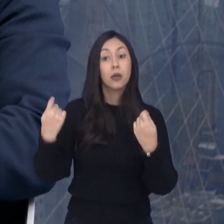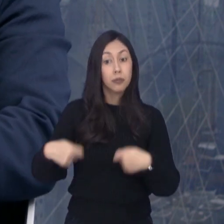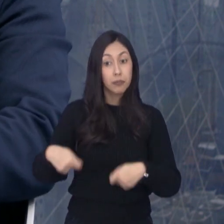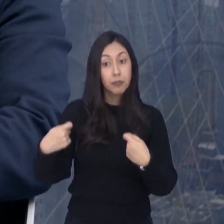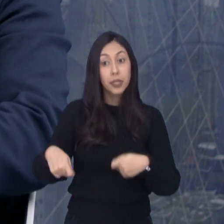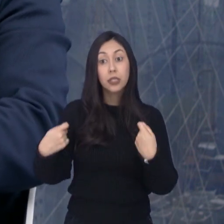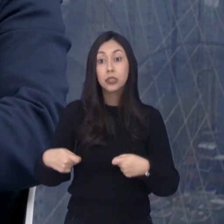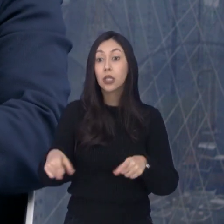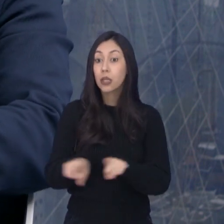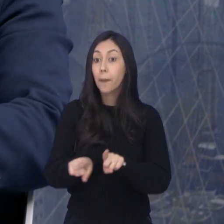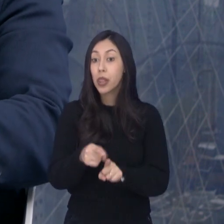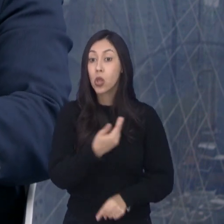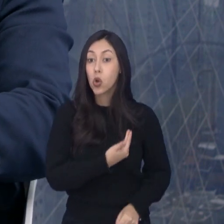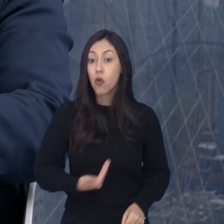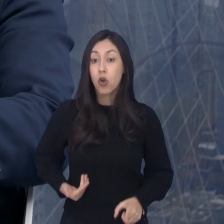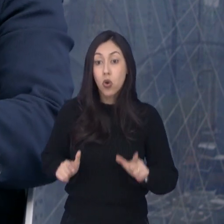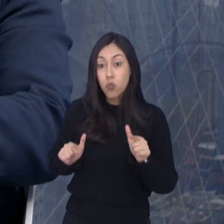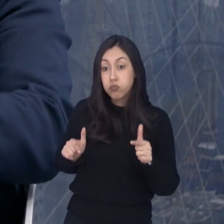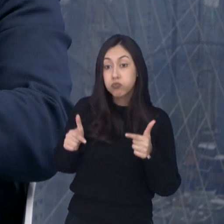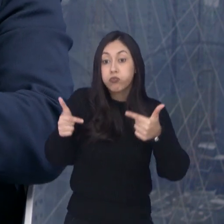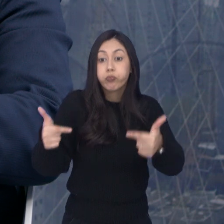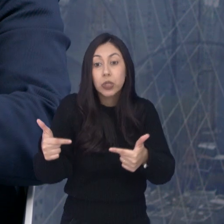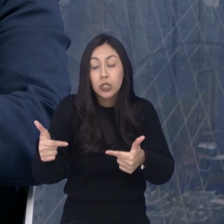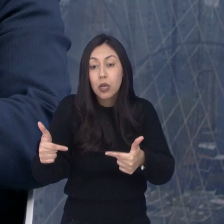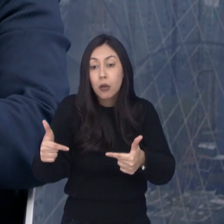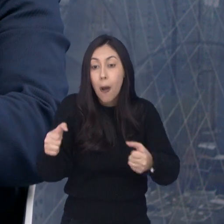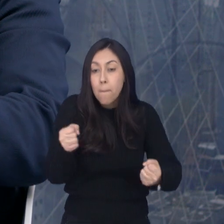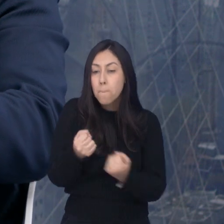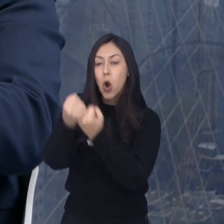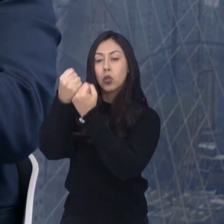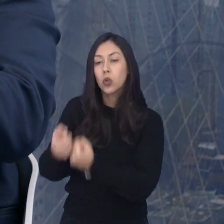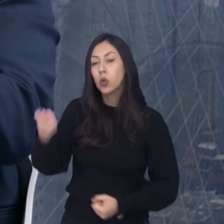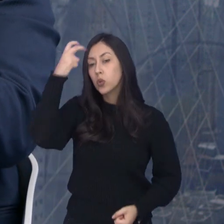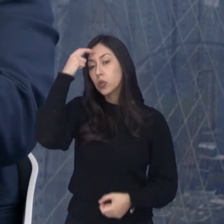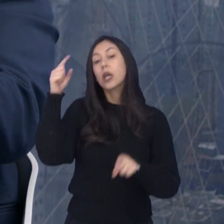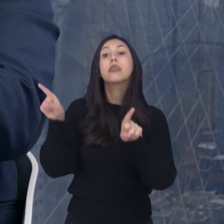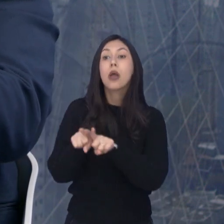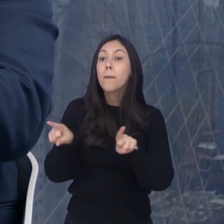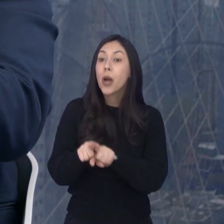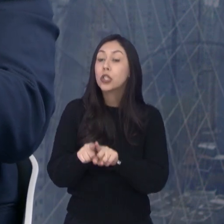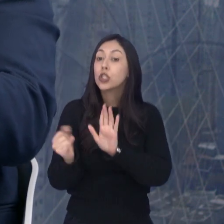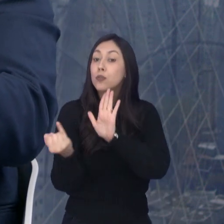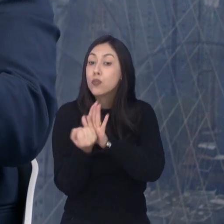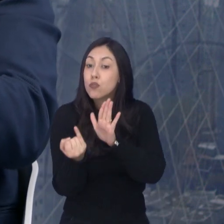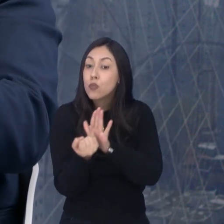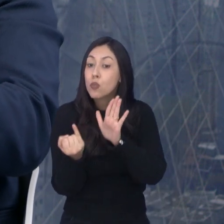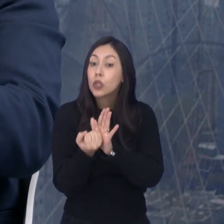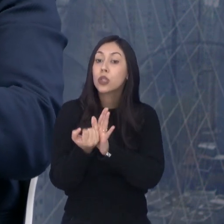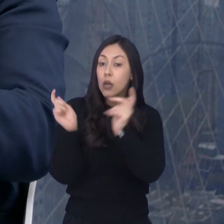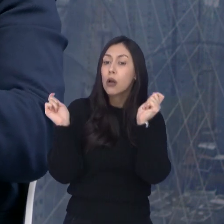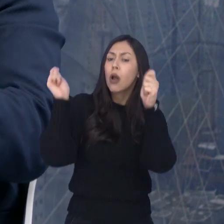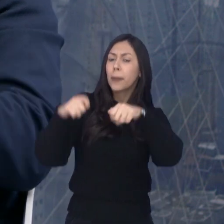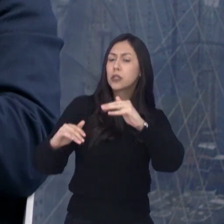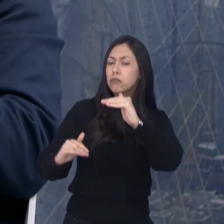gente tenha políticas públicas, não só de incentivo à cultura, como também tributárias, que nos permitam competir em pé de